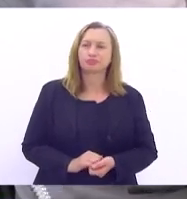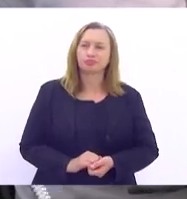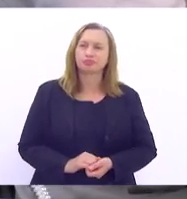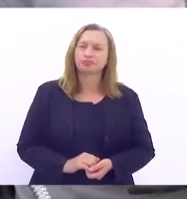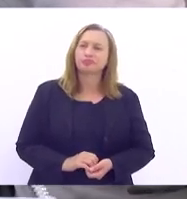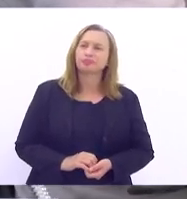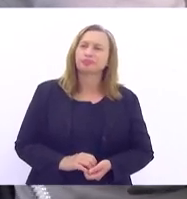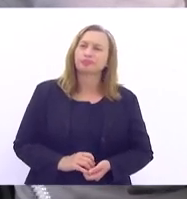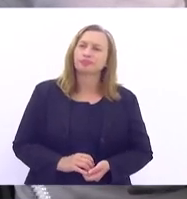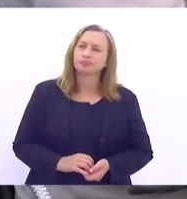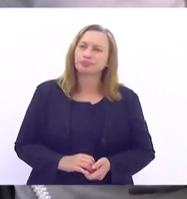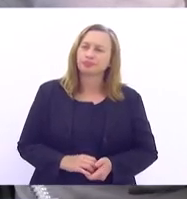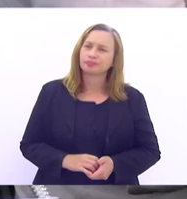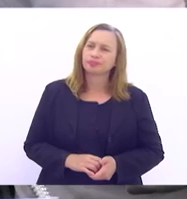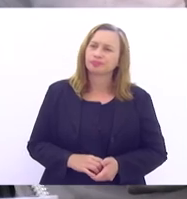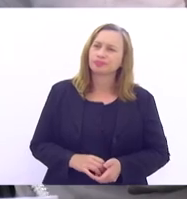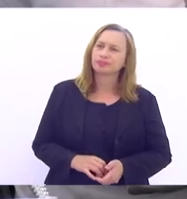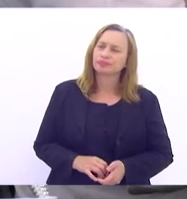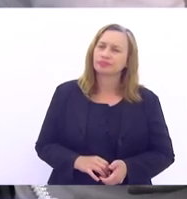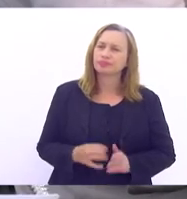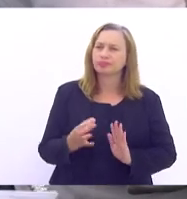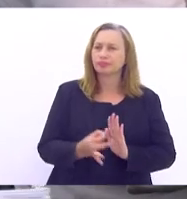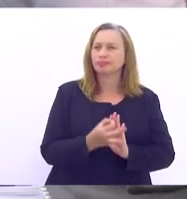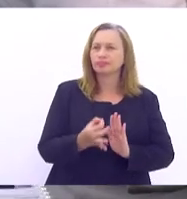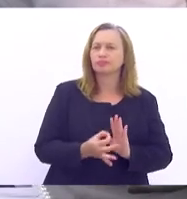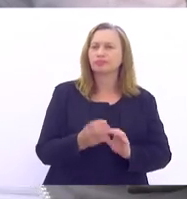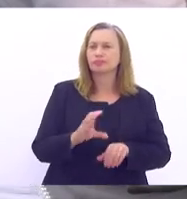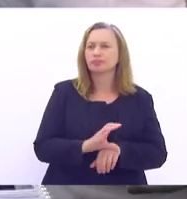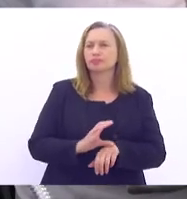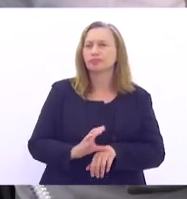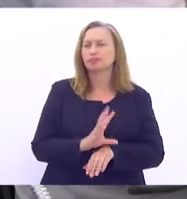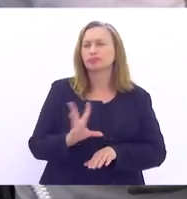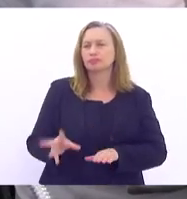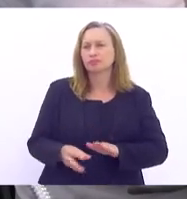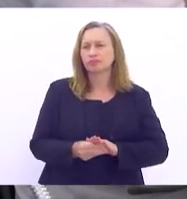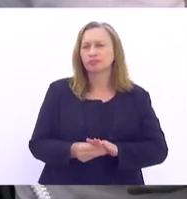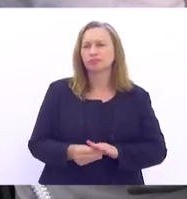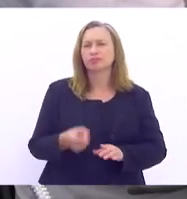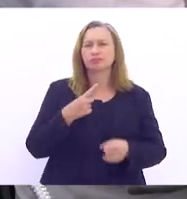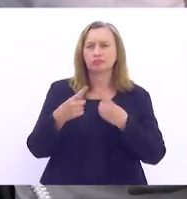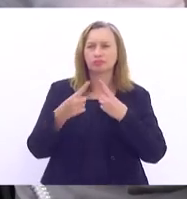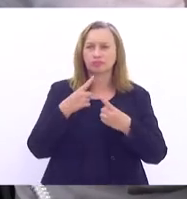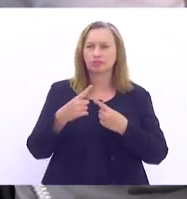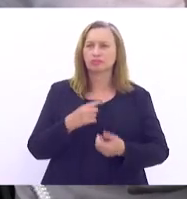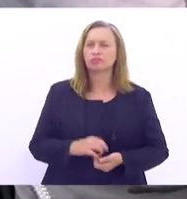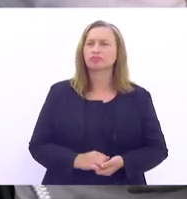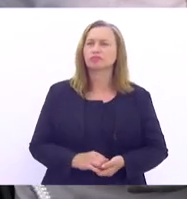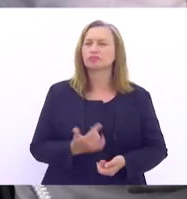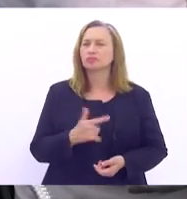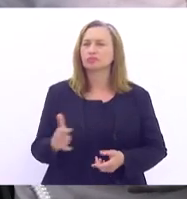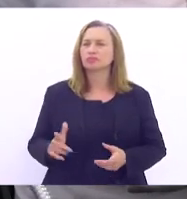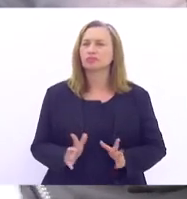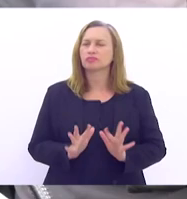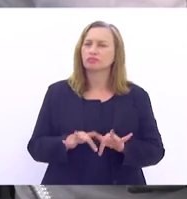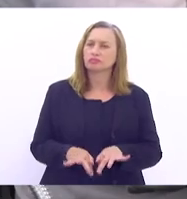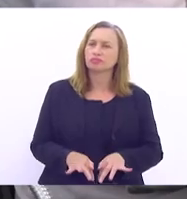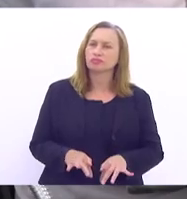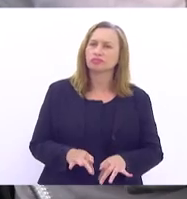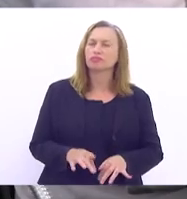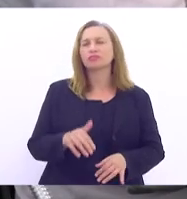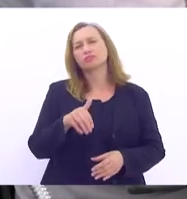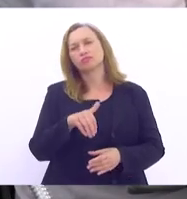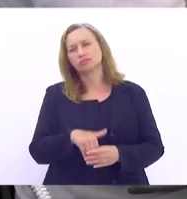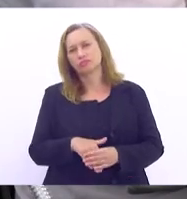corrige. O parecer foi pela constitucionalidade com emendas, em discussão. Não havendo quem queira discutir, encerrada a